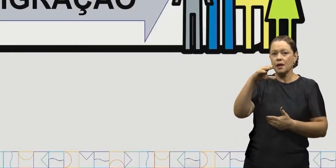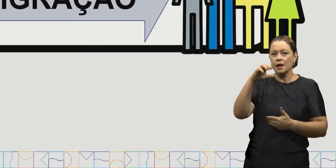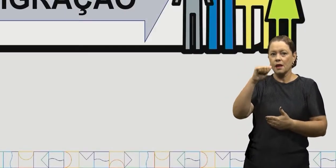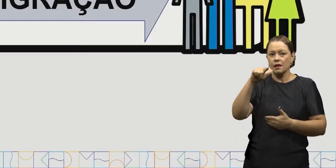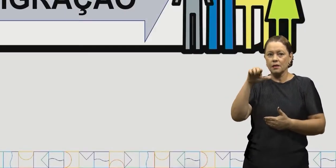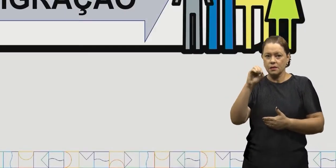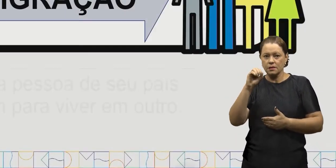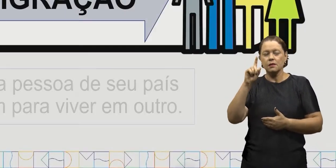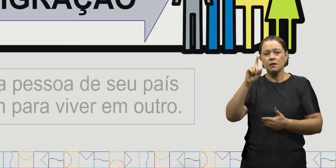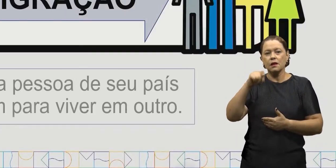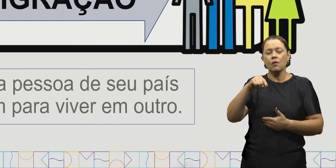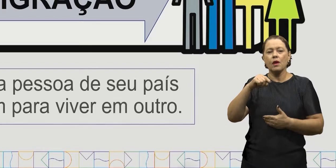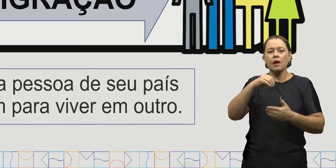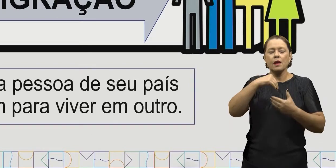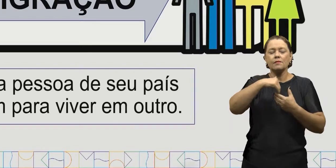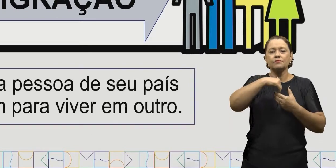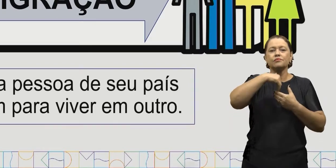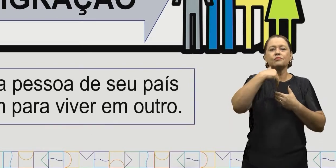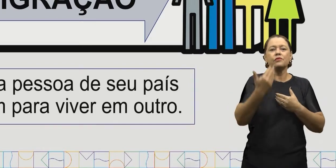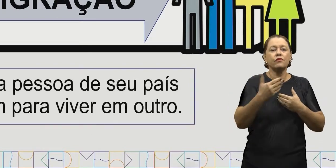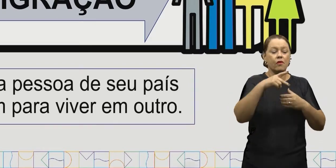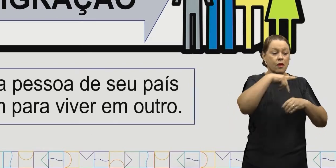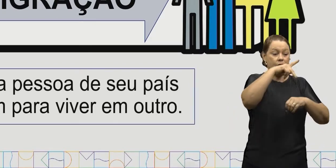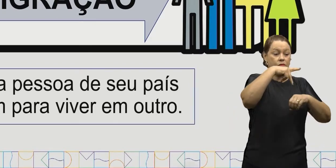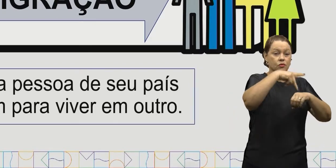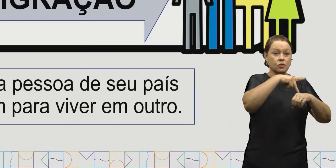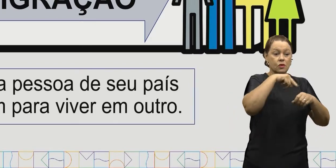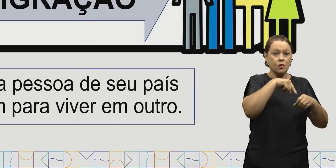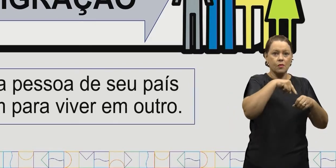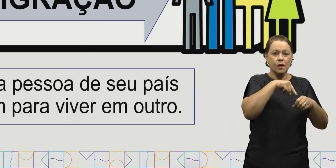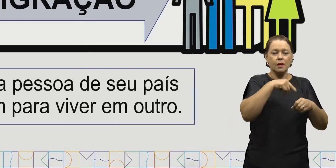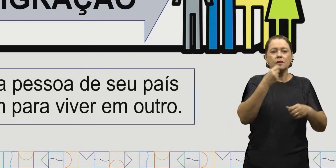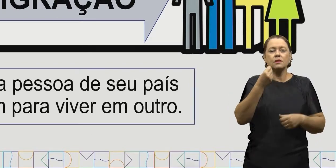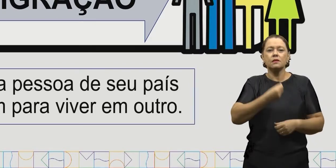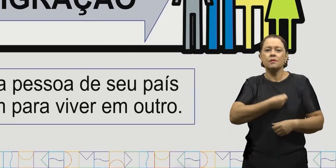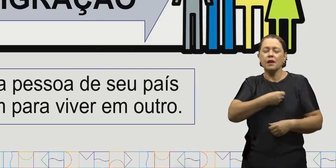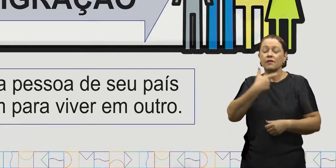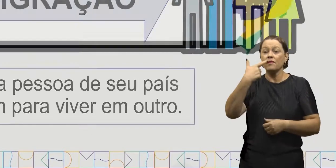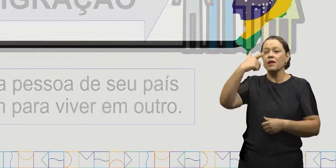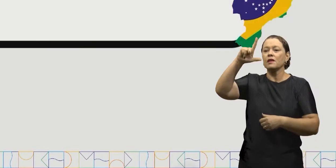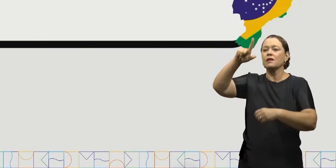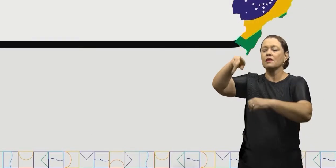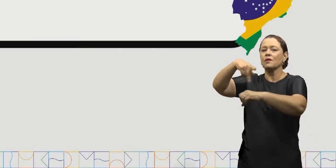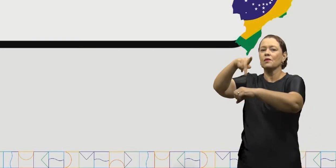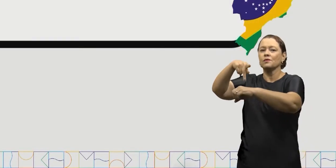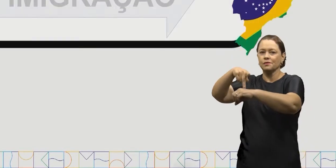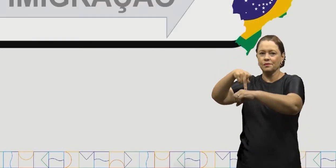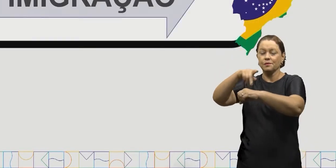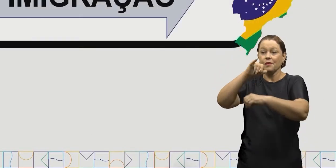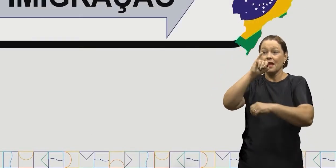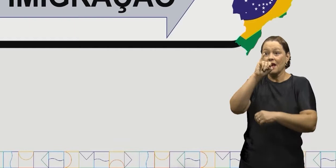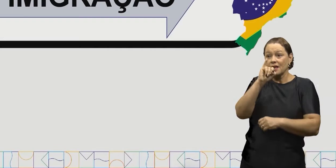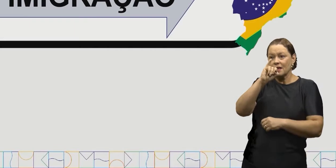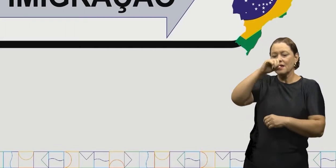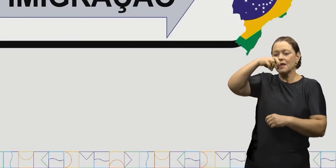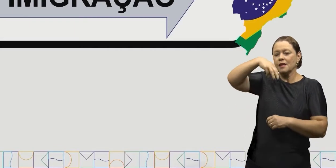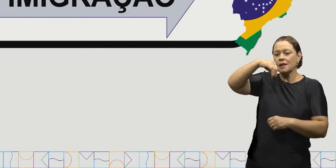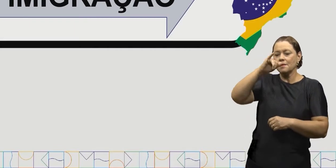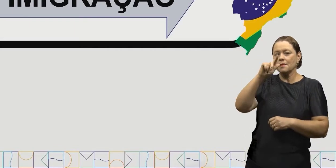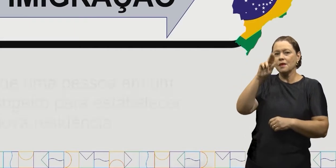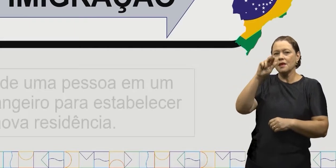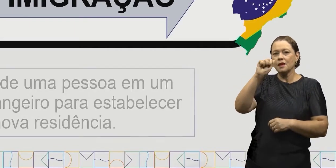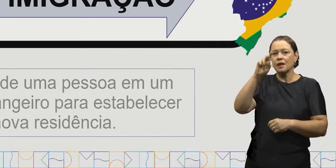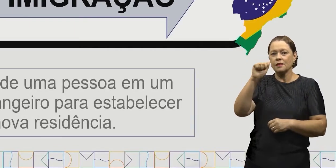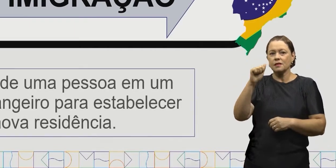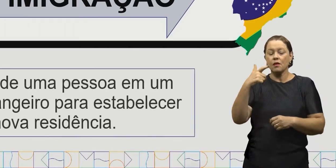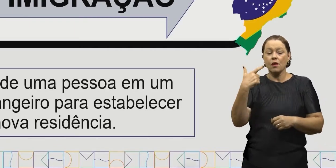está relacionada à saída da pessoa de seu país de origem para viver em outro. A imigração é a entrada de